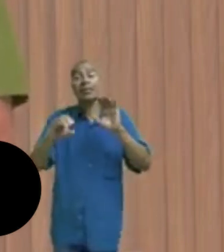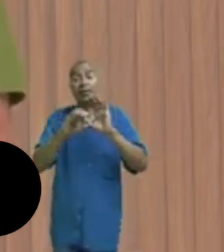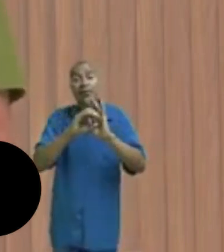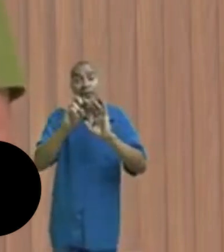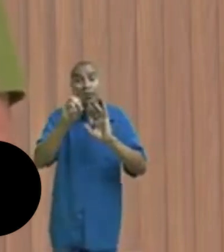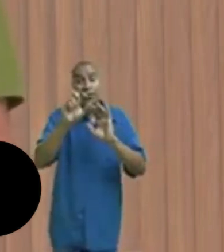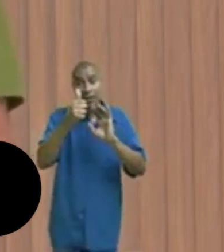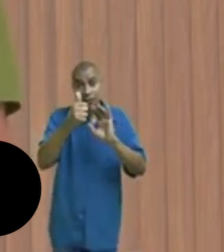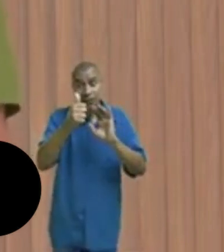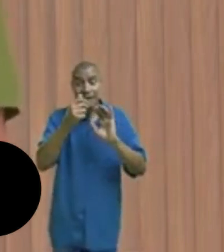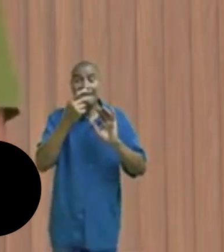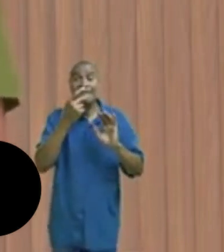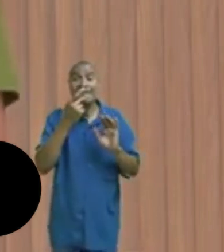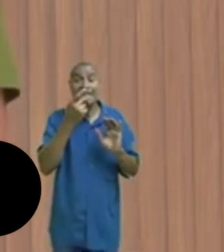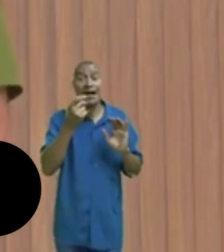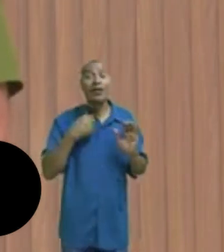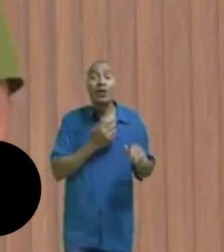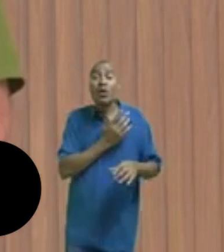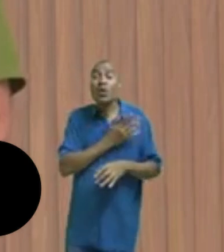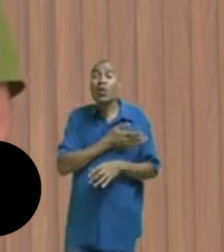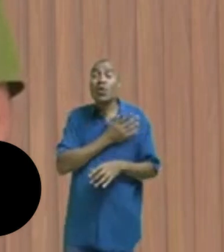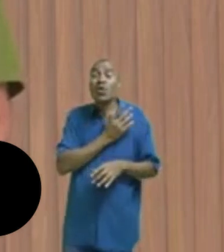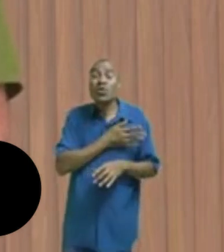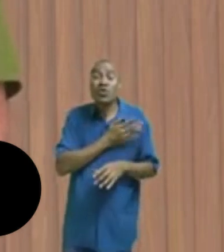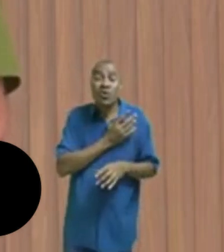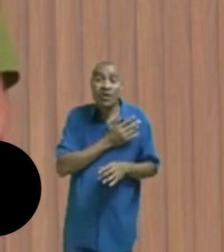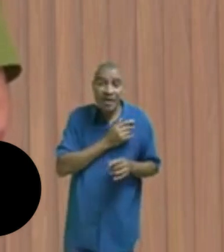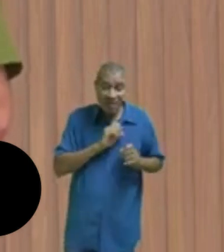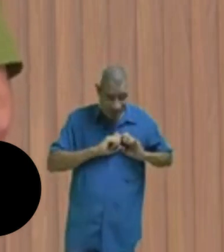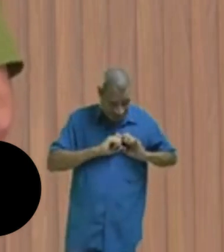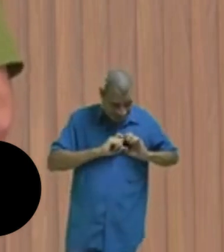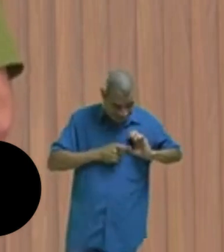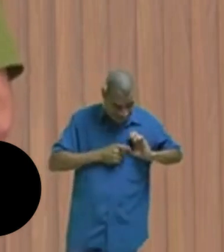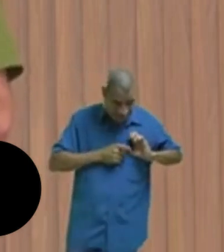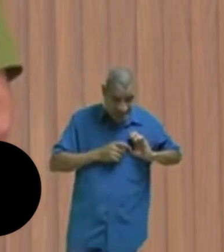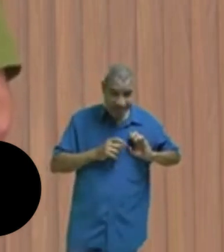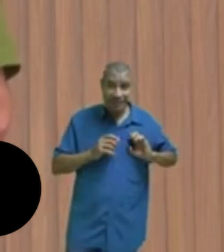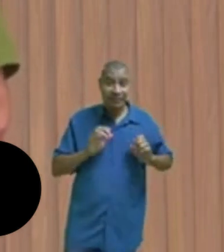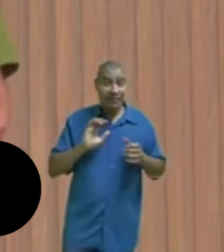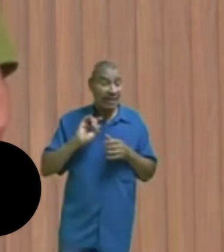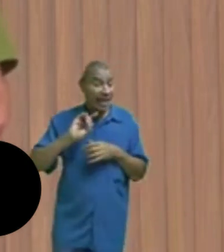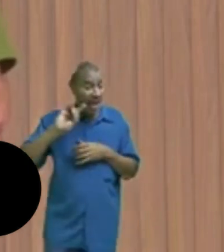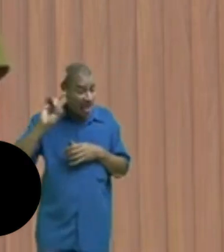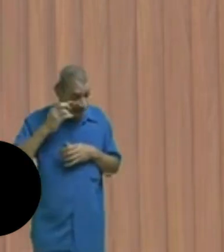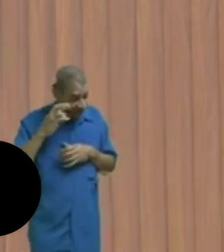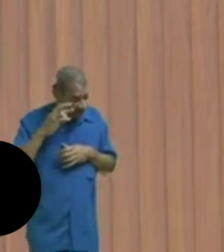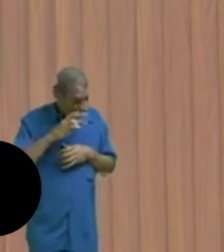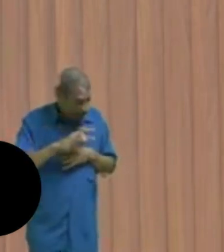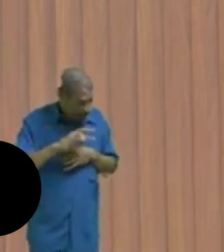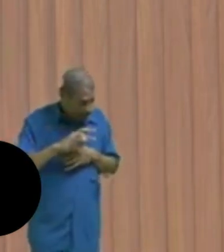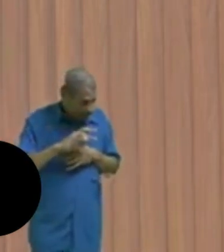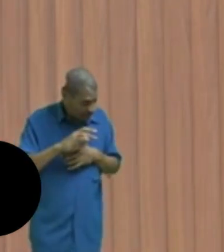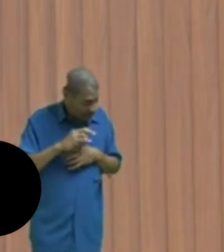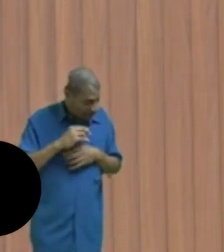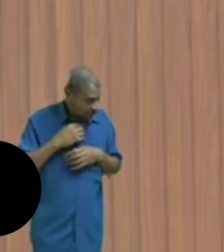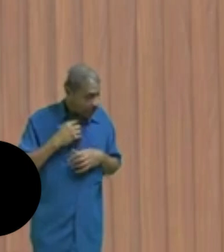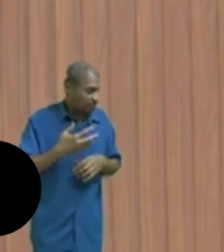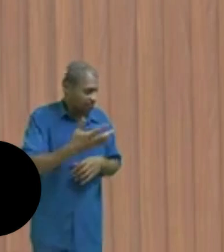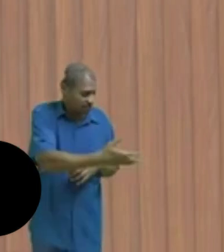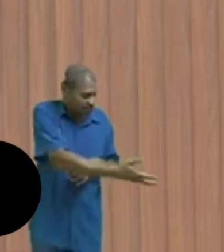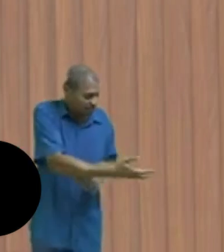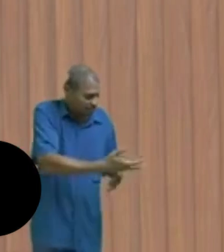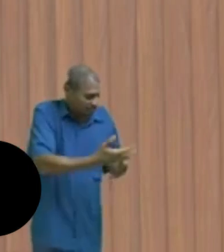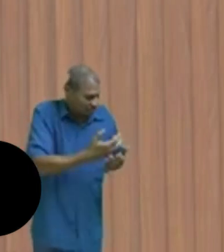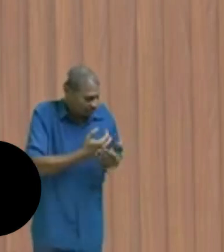o coração quebrantado e contrito o Senhor não rejeitará. Tem muita gente que olha